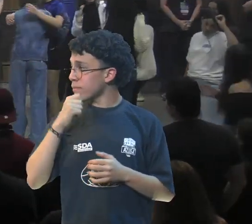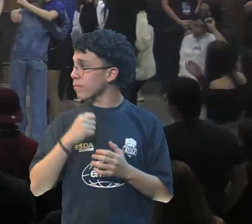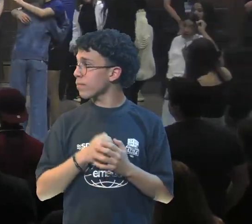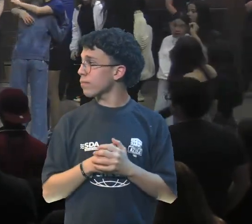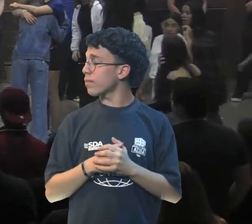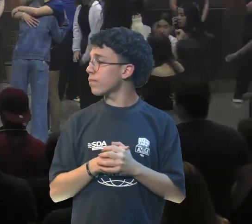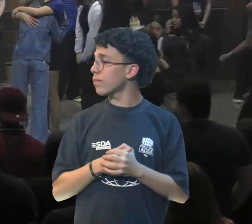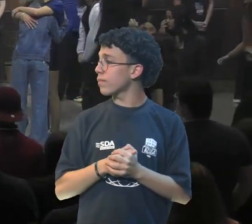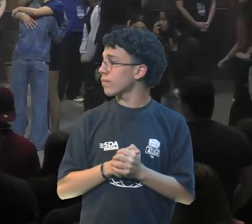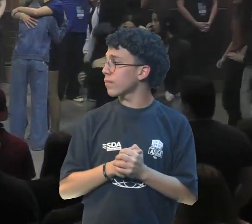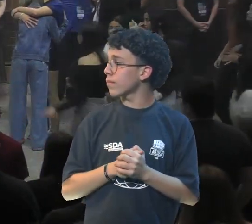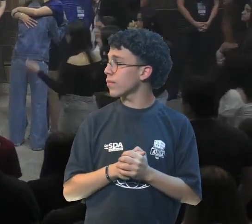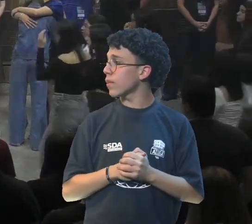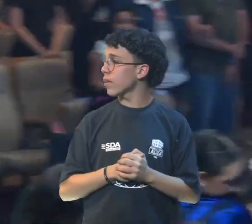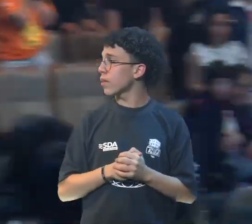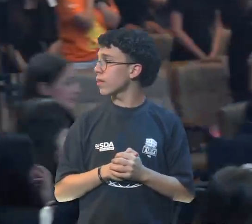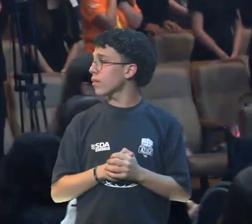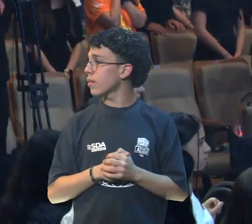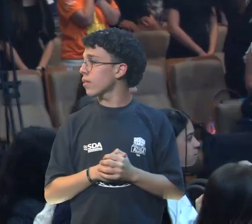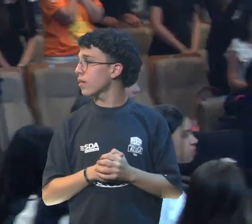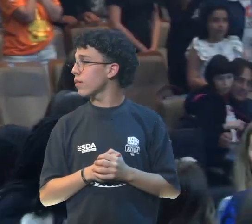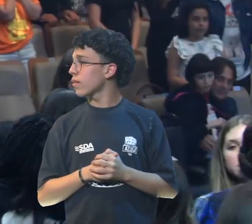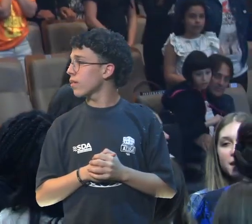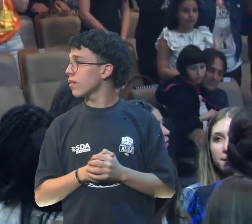Abençoe, meu Deus.